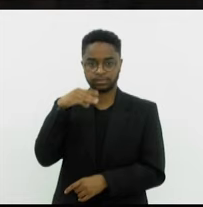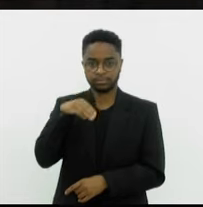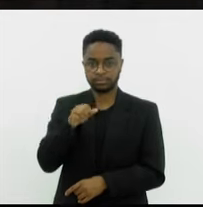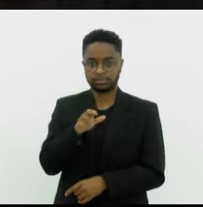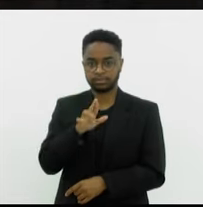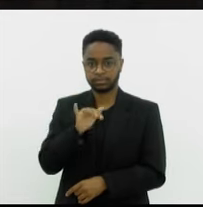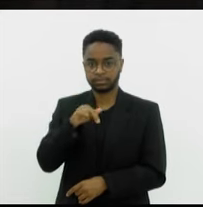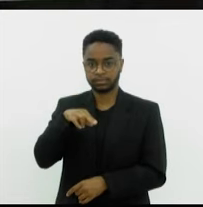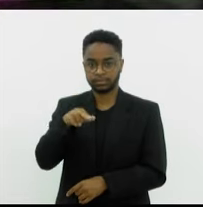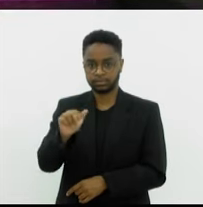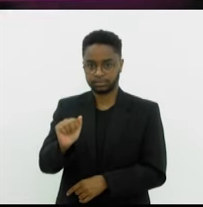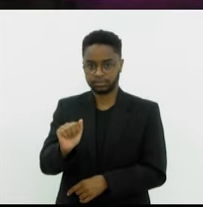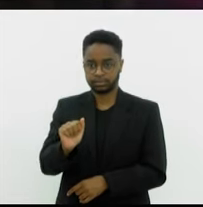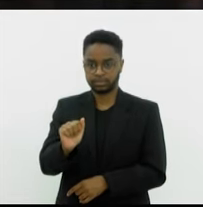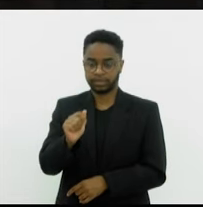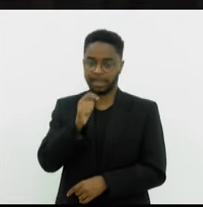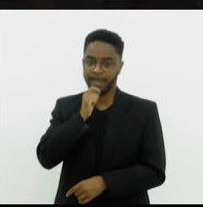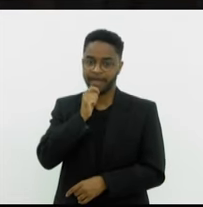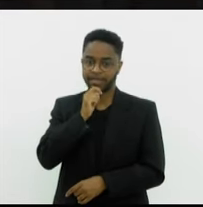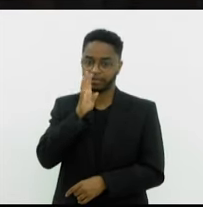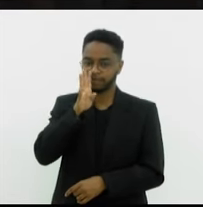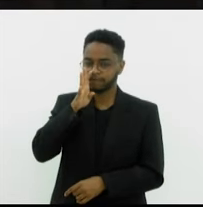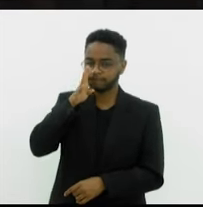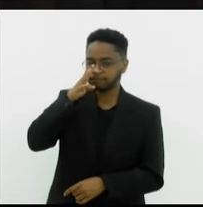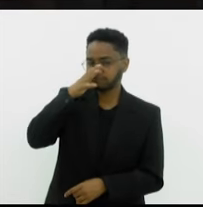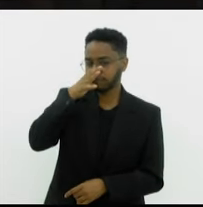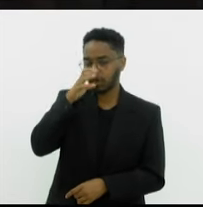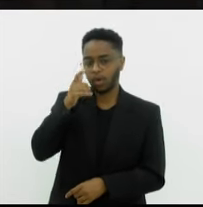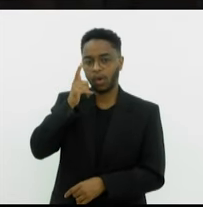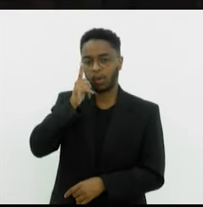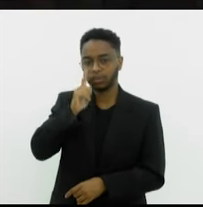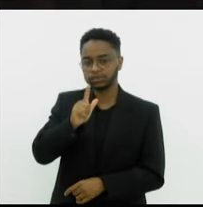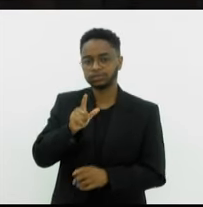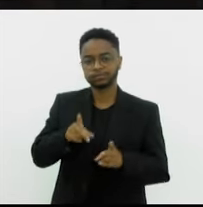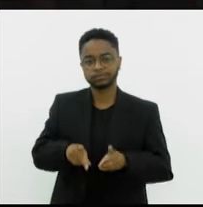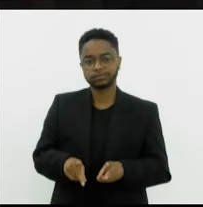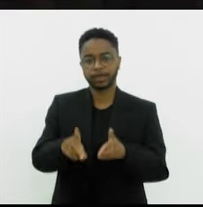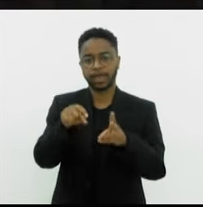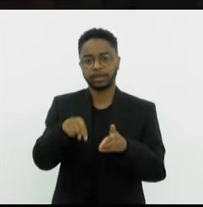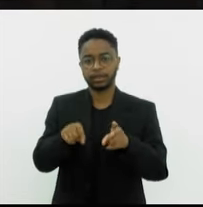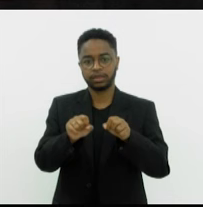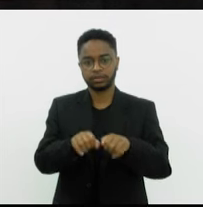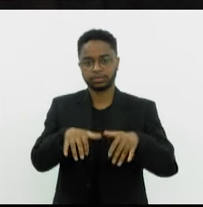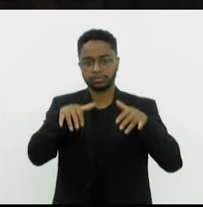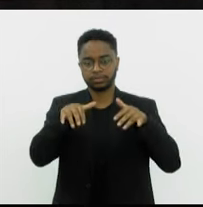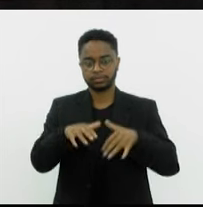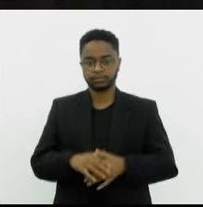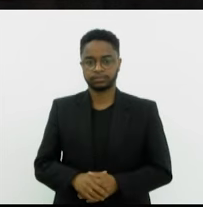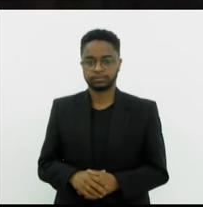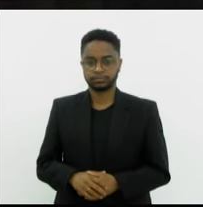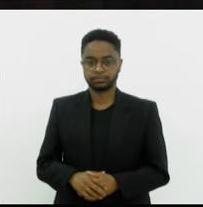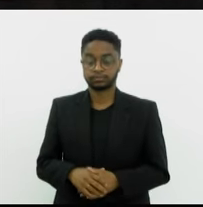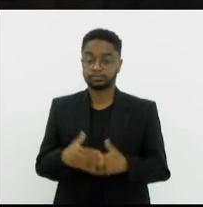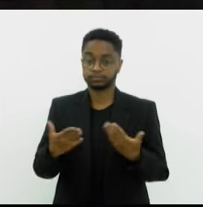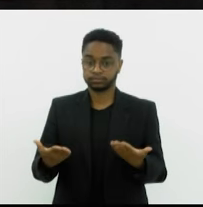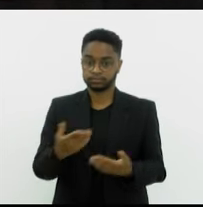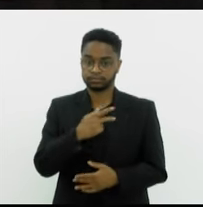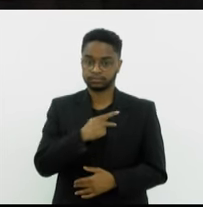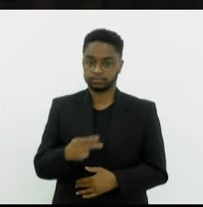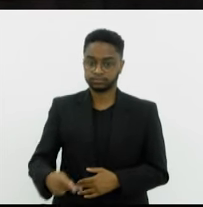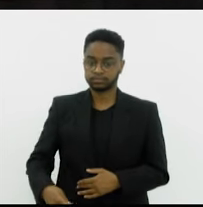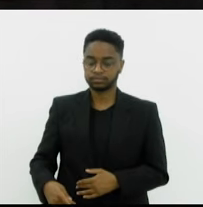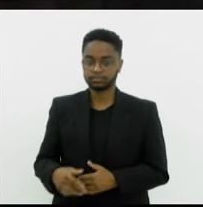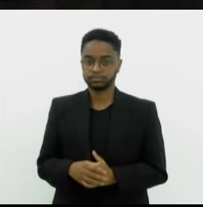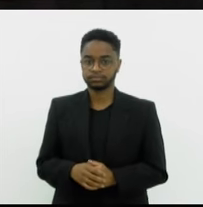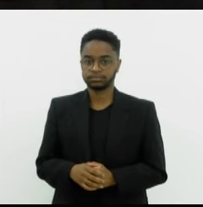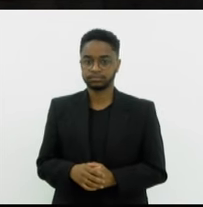Marina, que ainda resistem aqui no plenário. Senhora presidente,